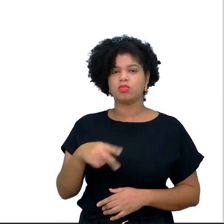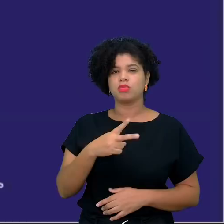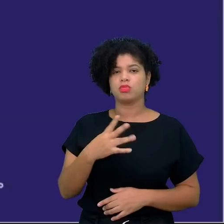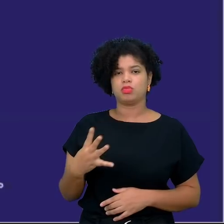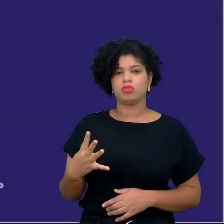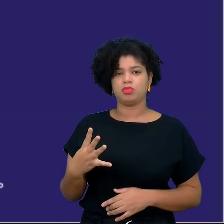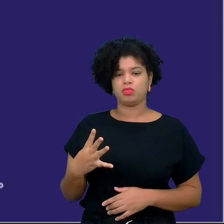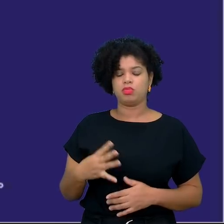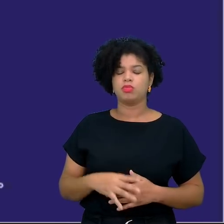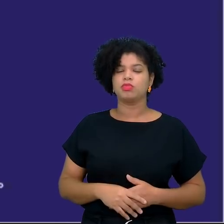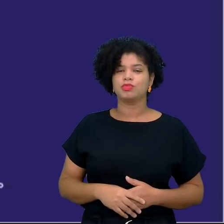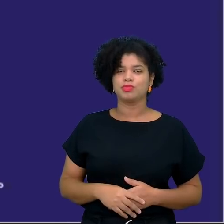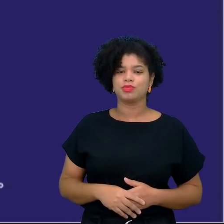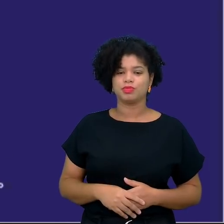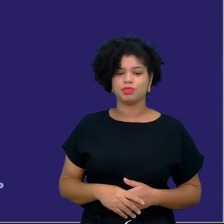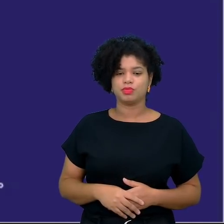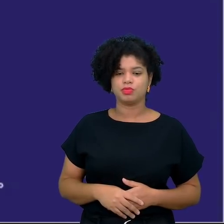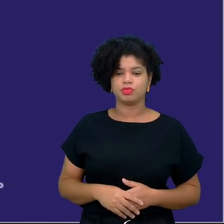24.